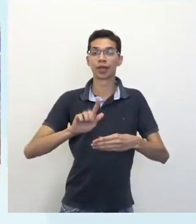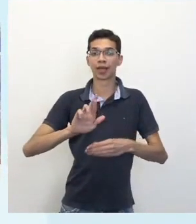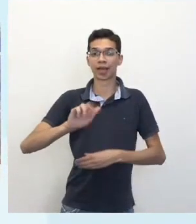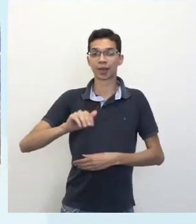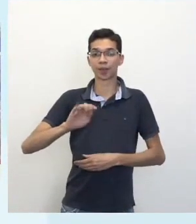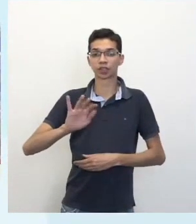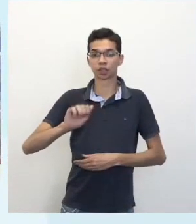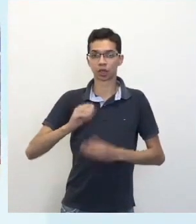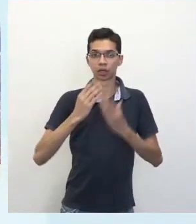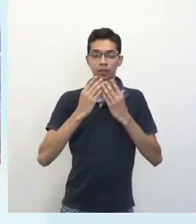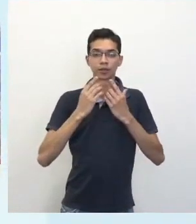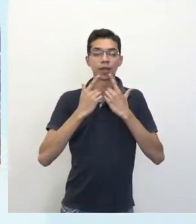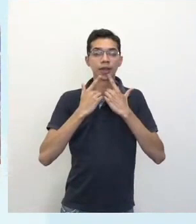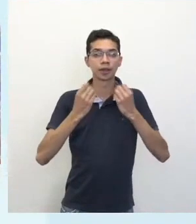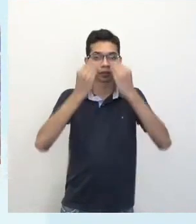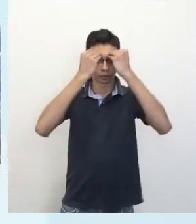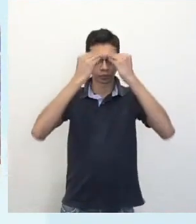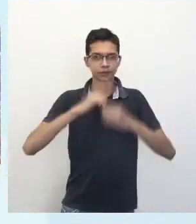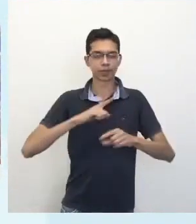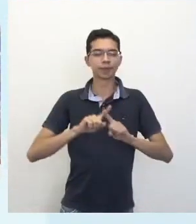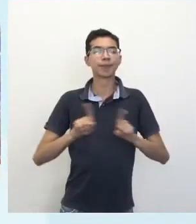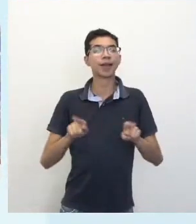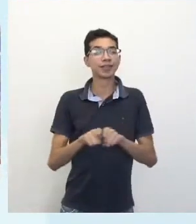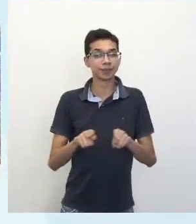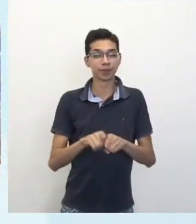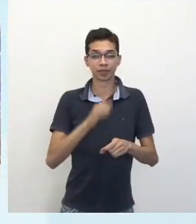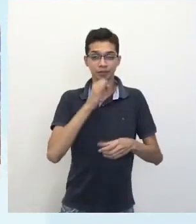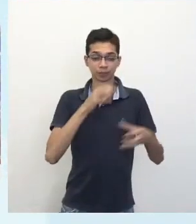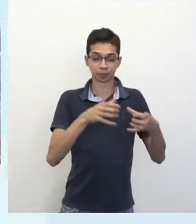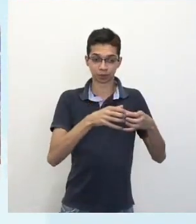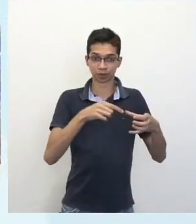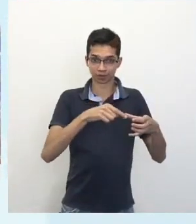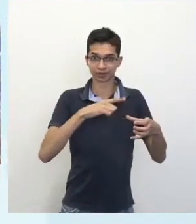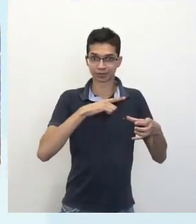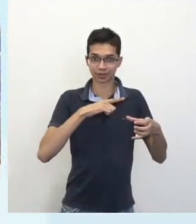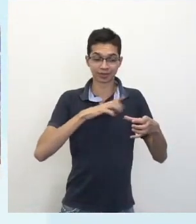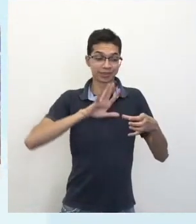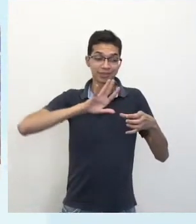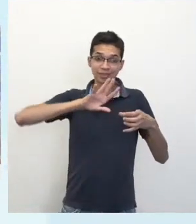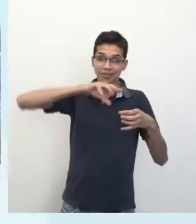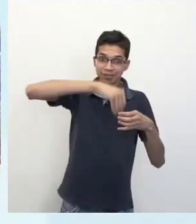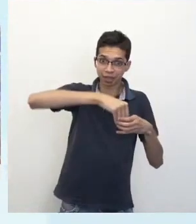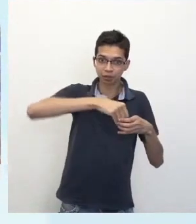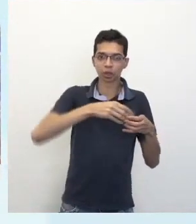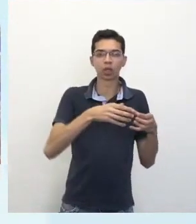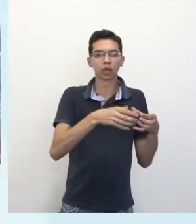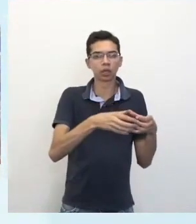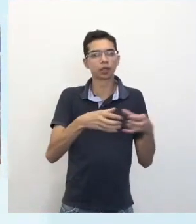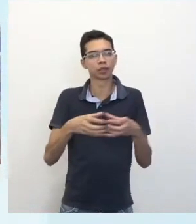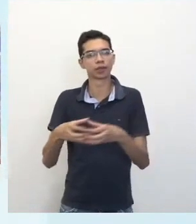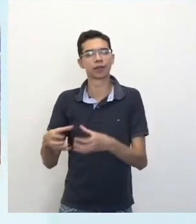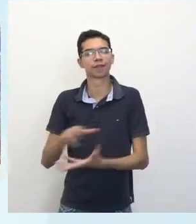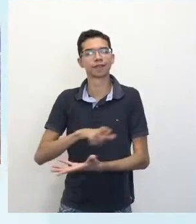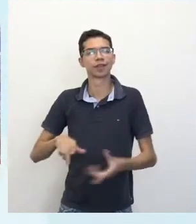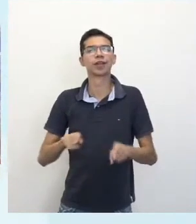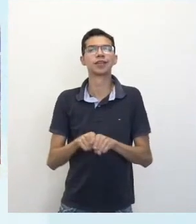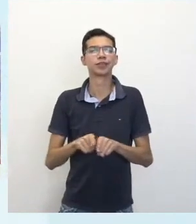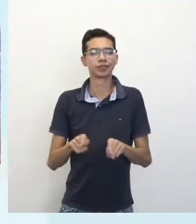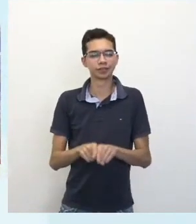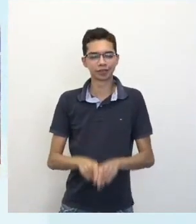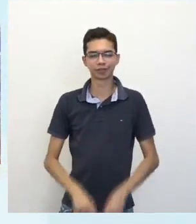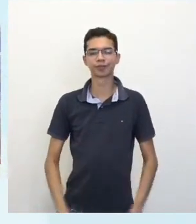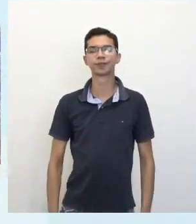ainda subgrupos ou subestilos aí dentro, né? Que se relacionam a um estilo específico, sendo uma parte